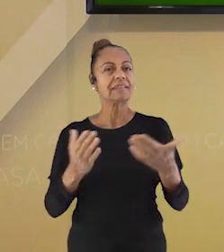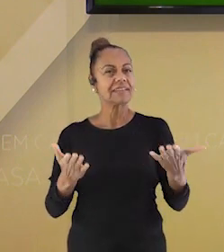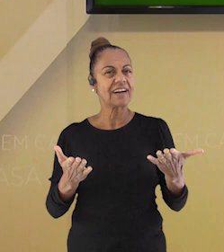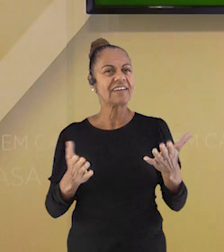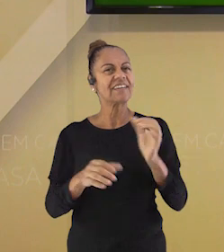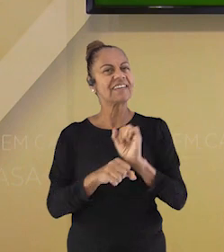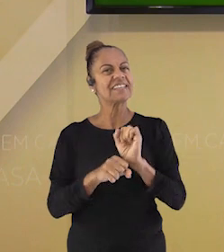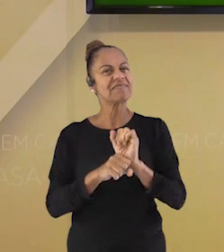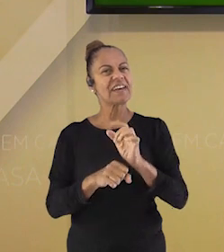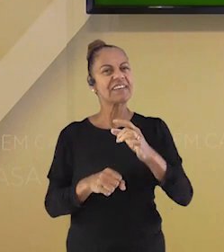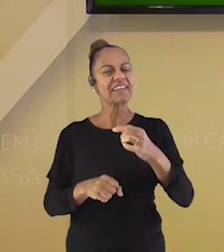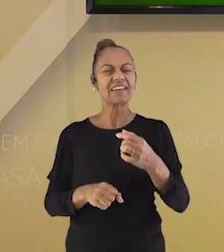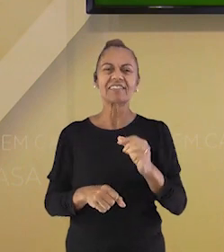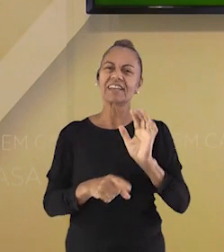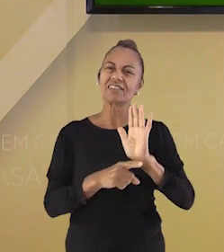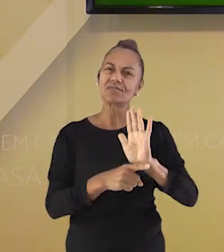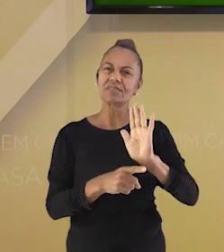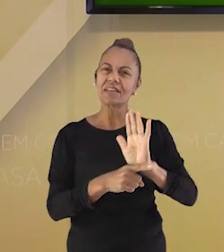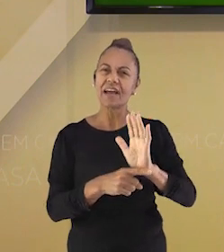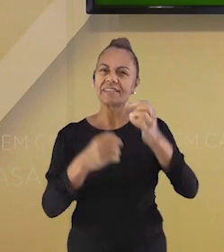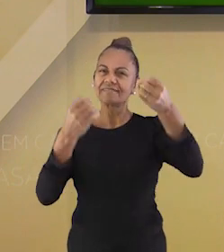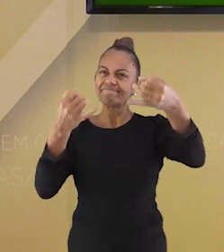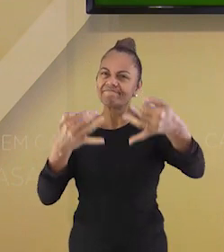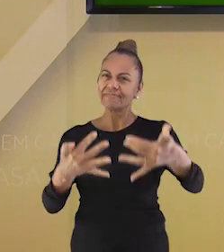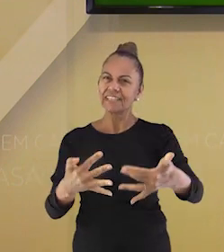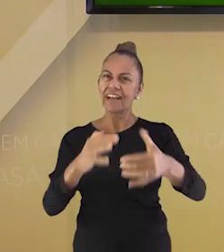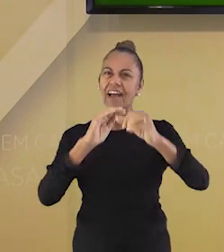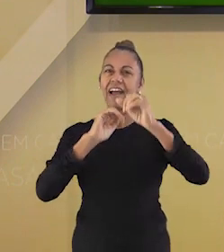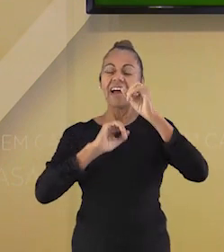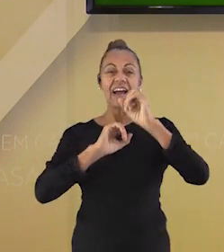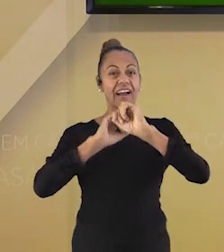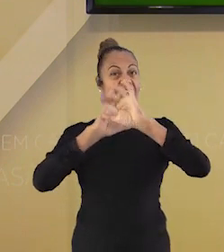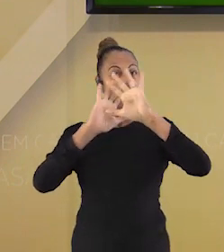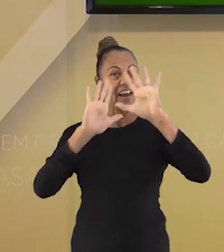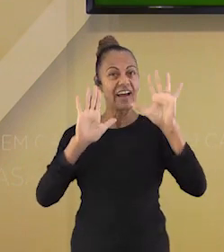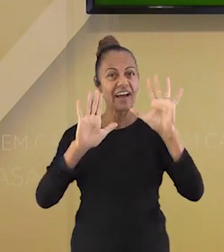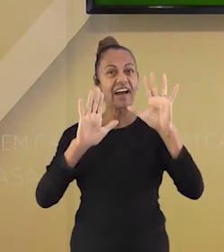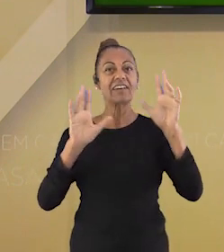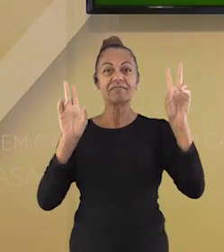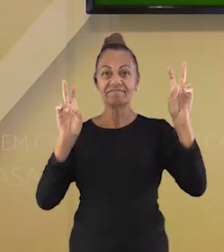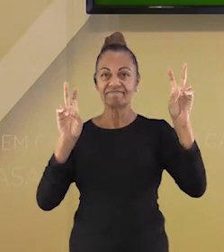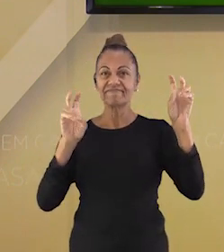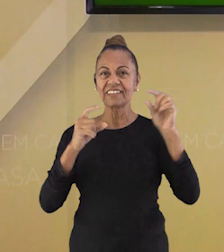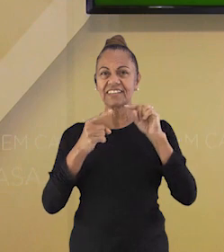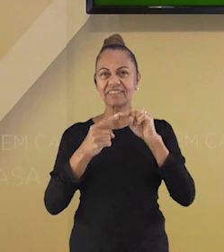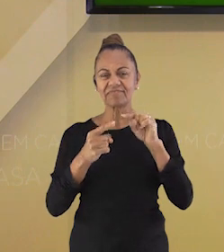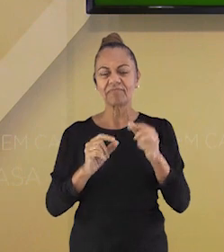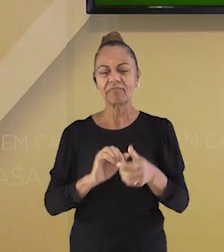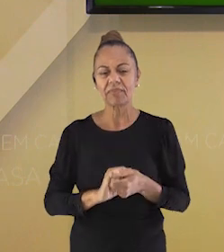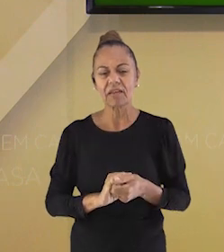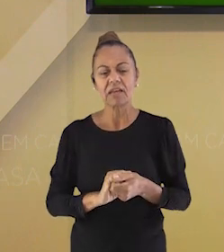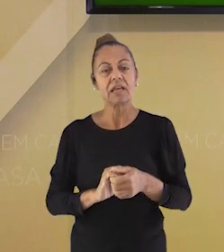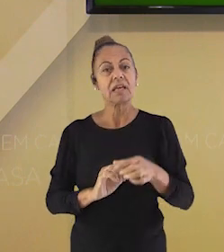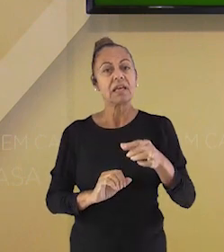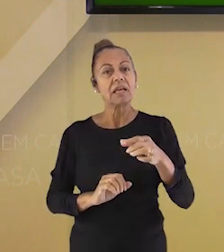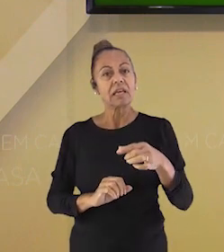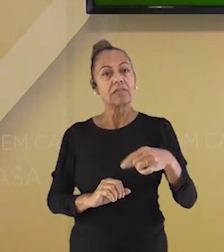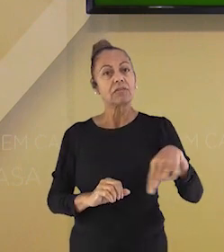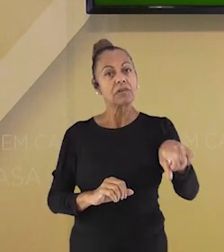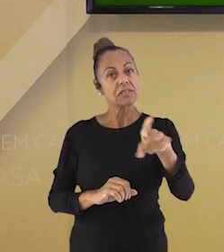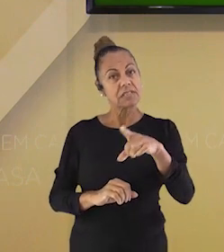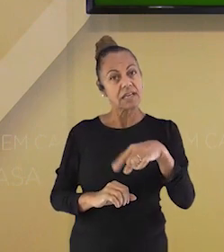dos anos? Espero ter contribuído para esclarecer algumas questões acerca deste assunto. E se